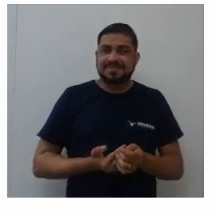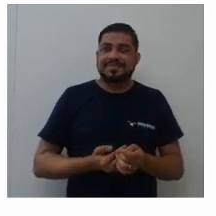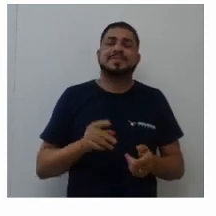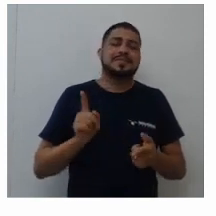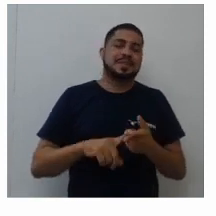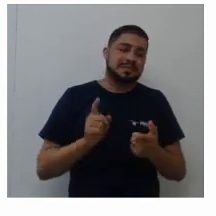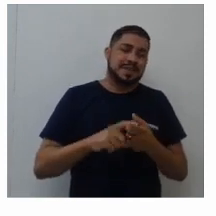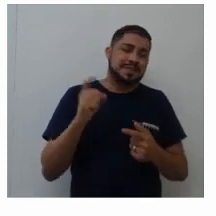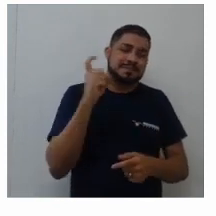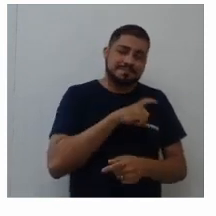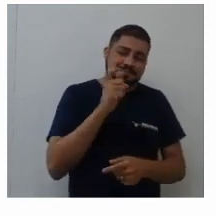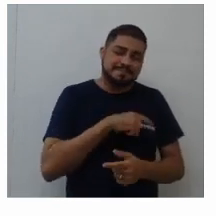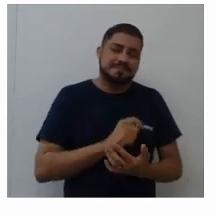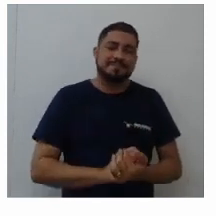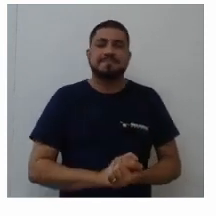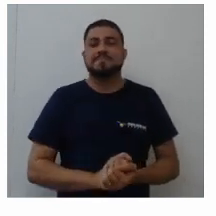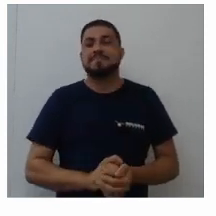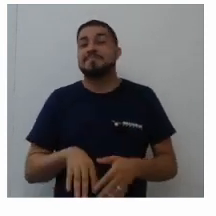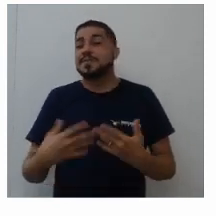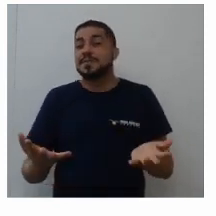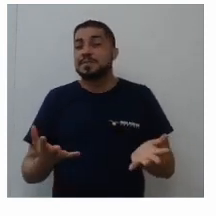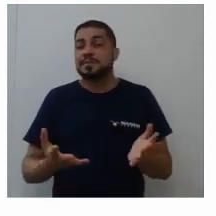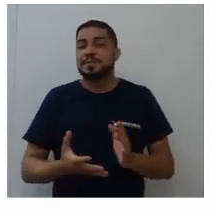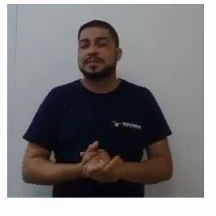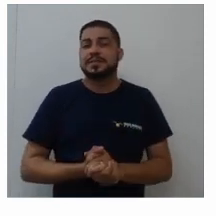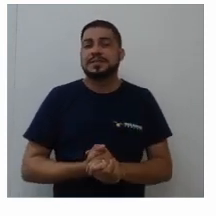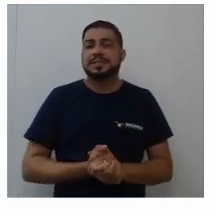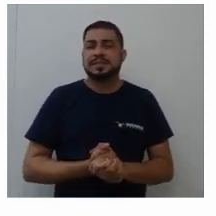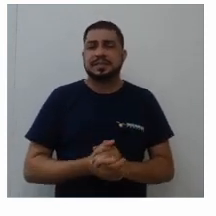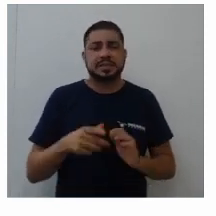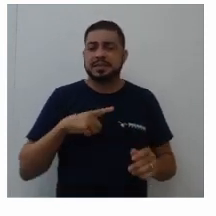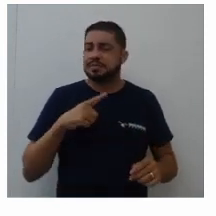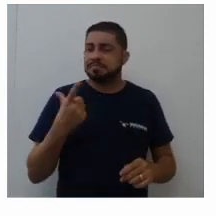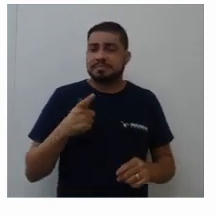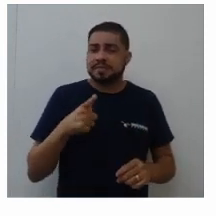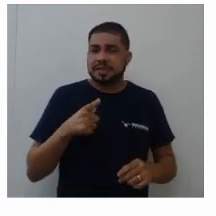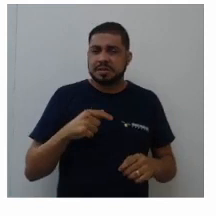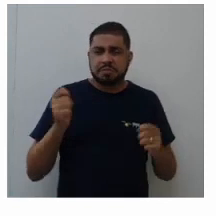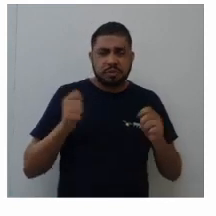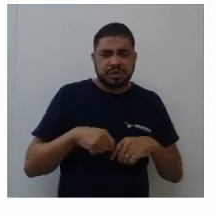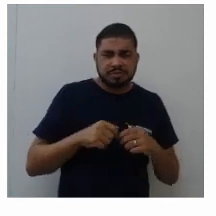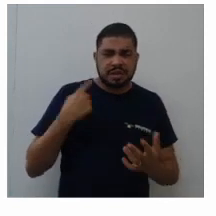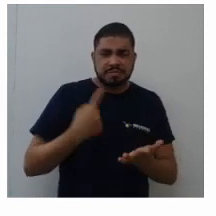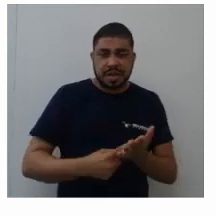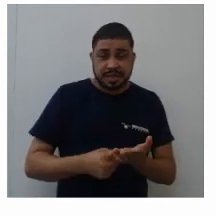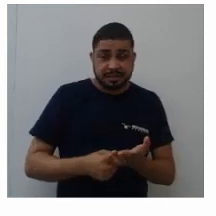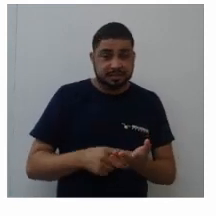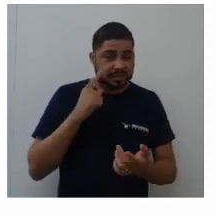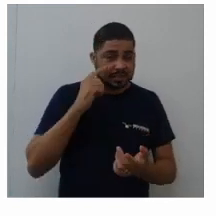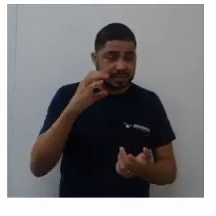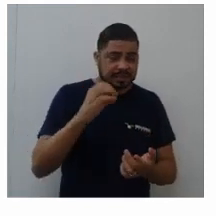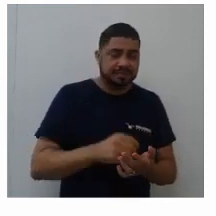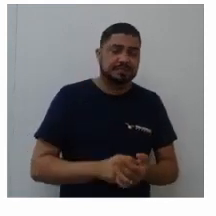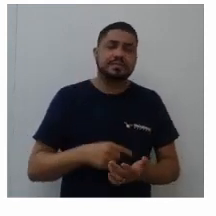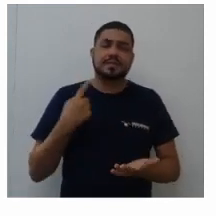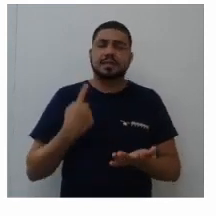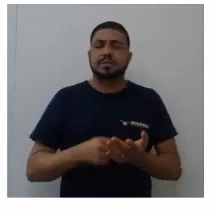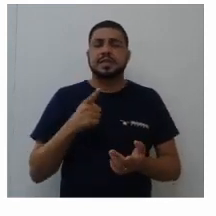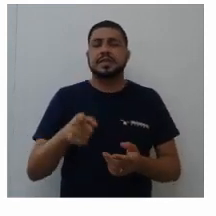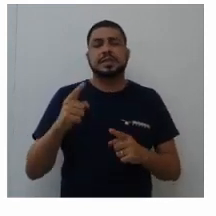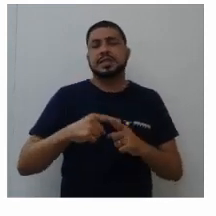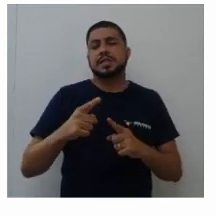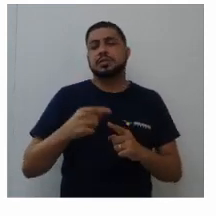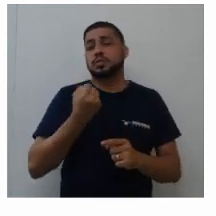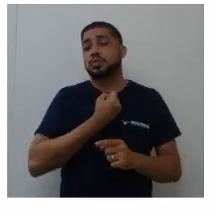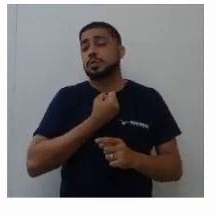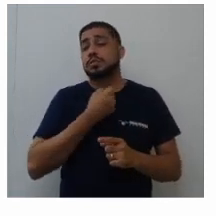Fake também, cara. E aí? Não existe possibilidade de marcar, na letra C agora, de marcar esse tipo de